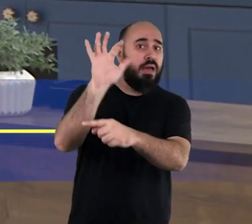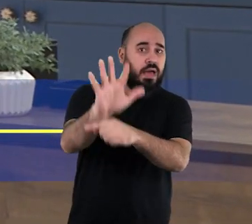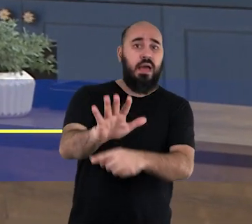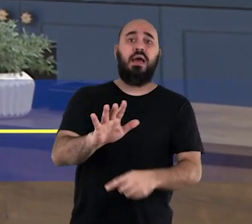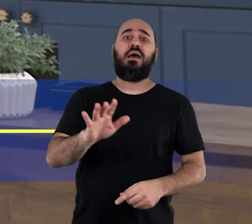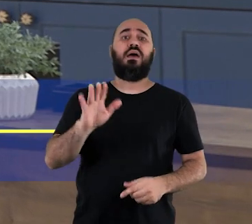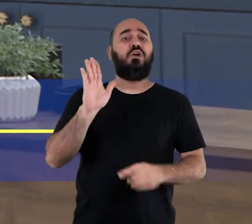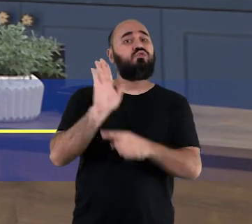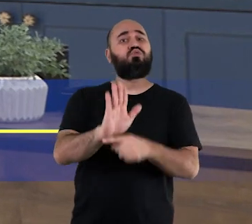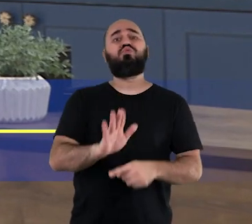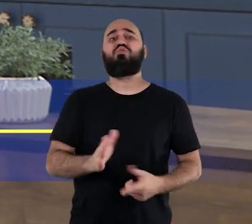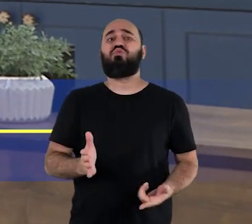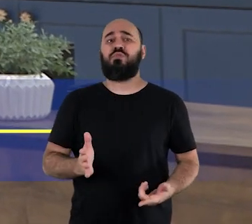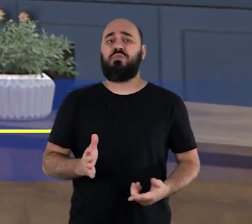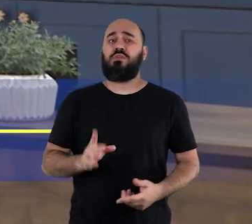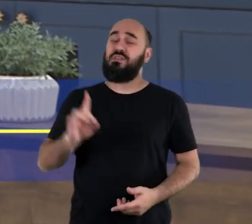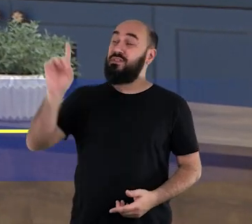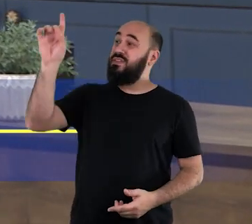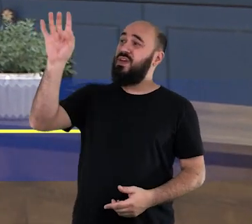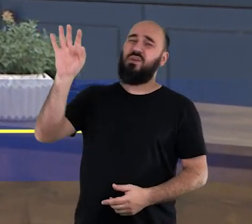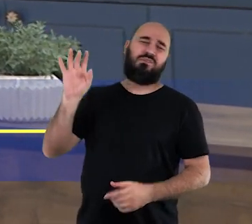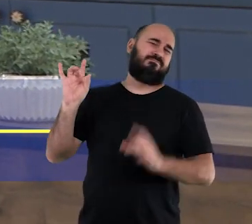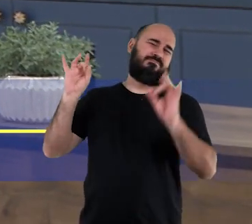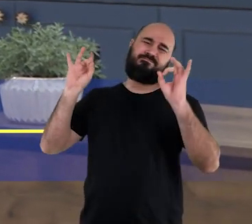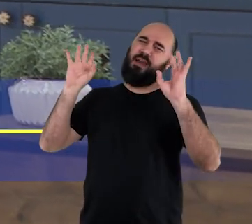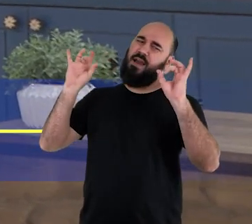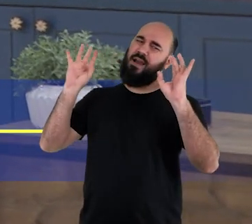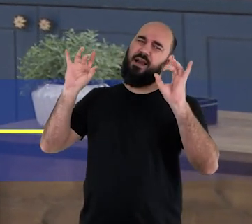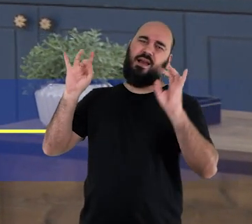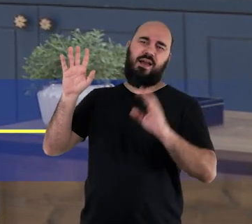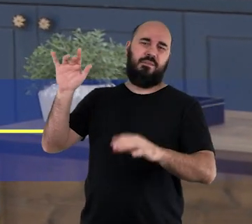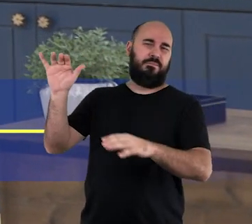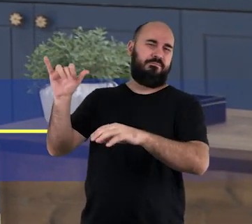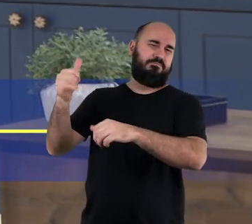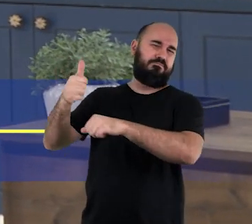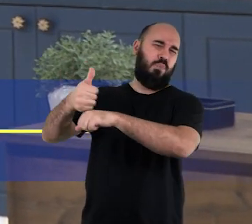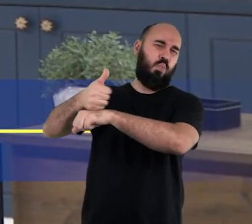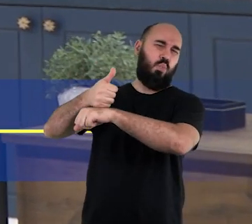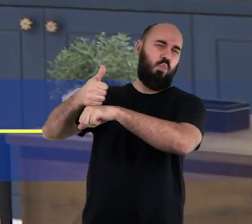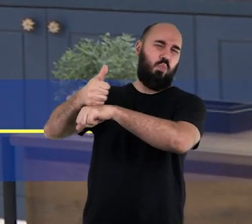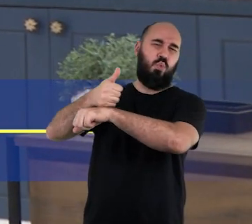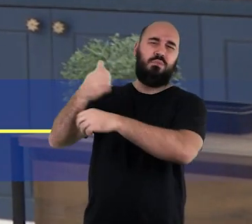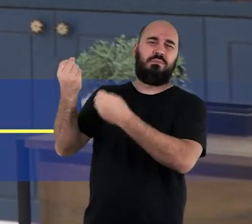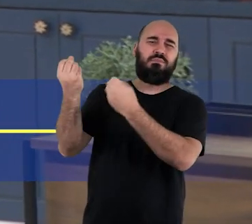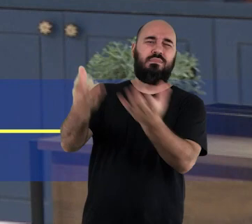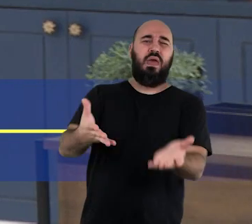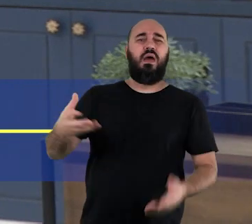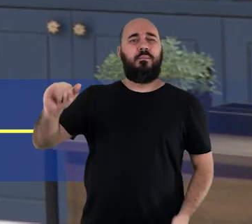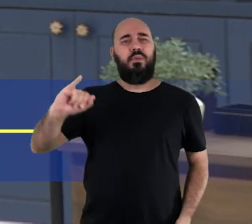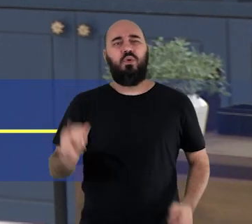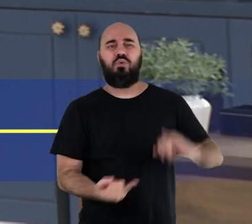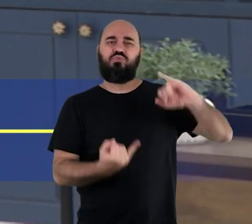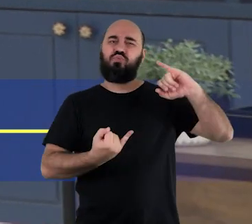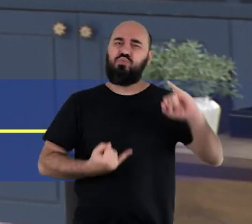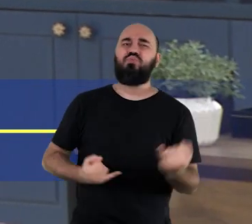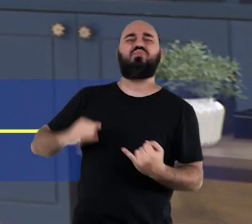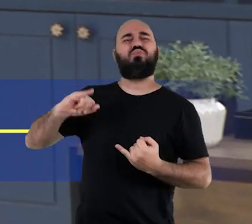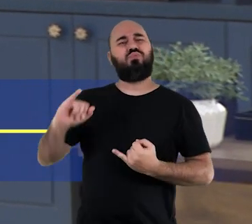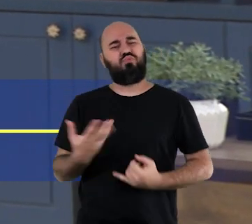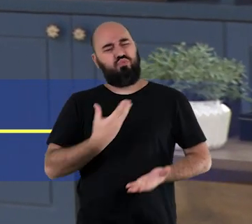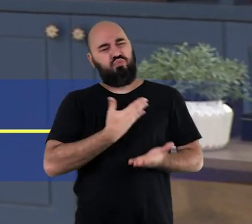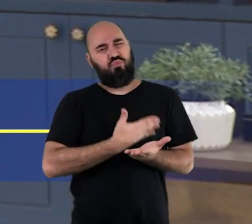Nosso Deus, Ele é especialista em dar uma nova oportunidade, em dar um novo começo. E